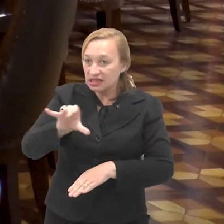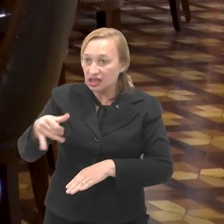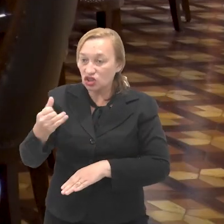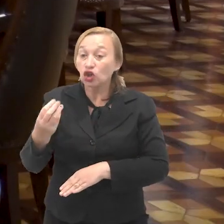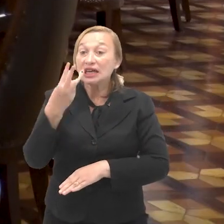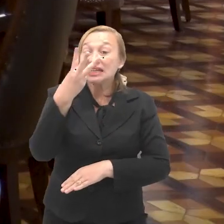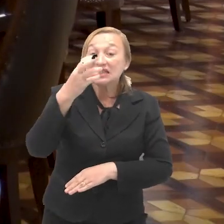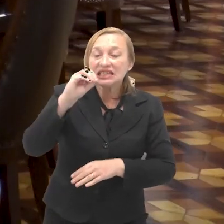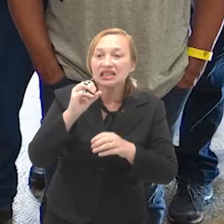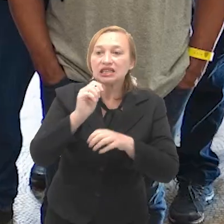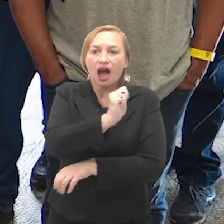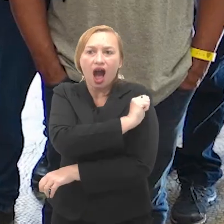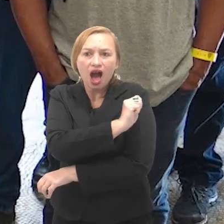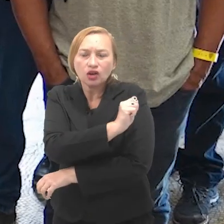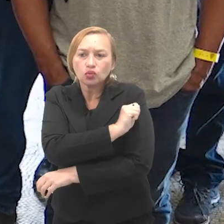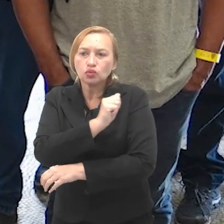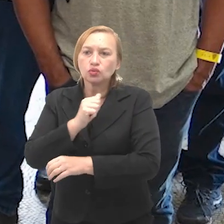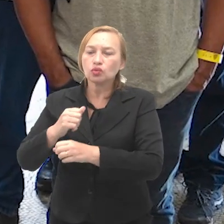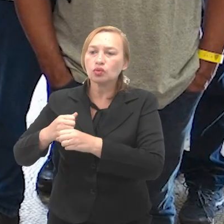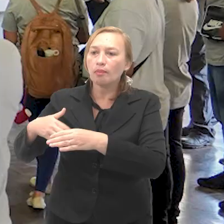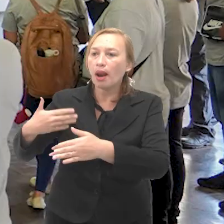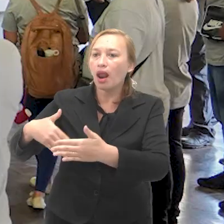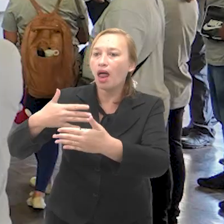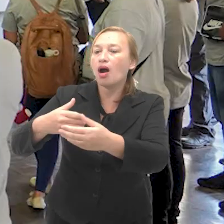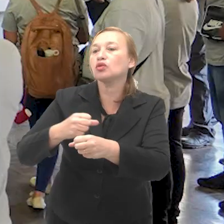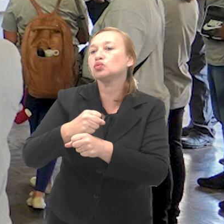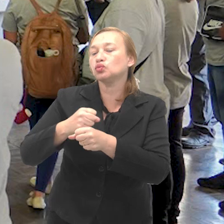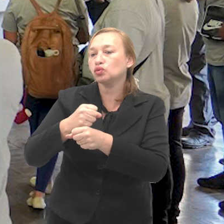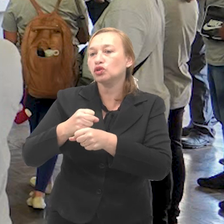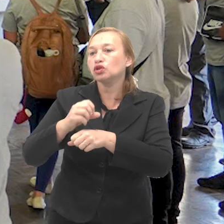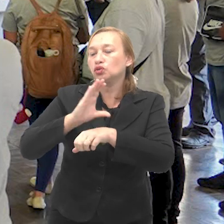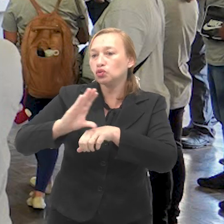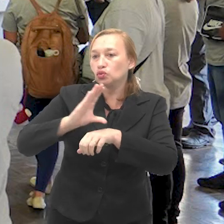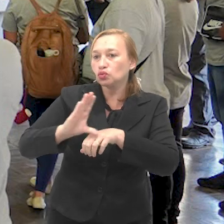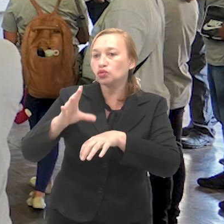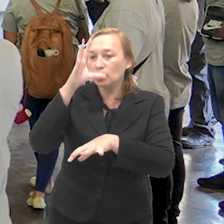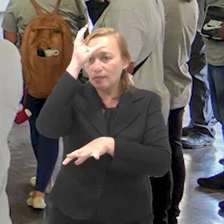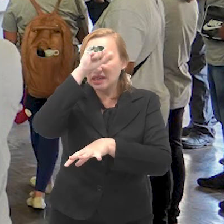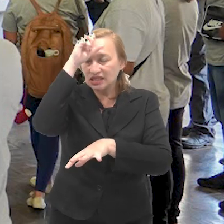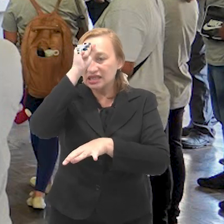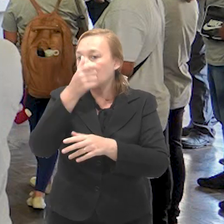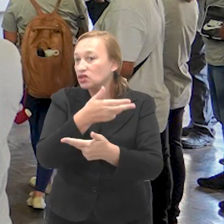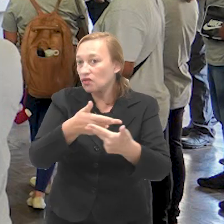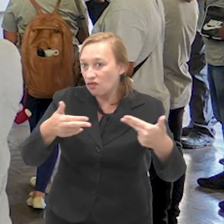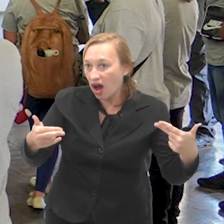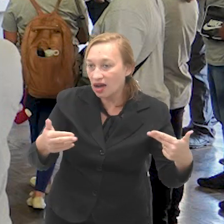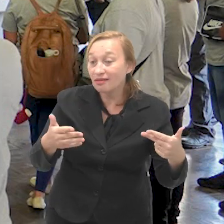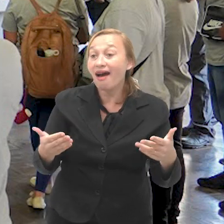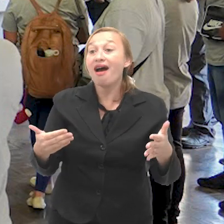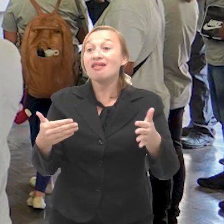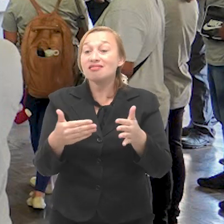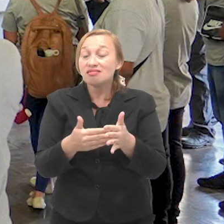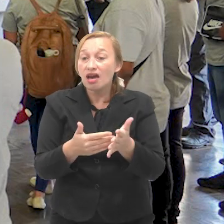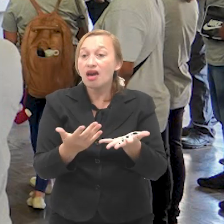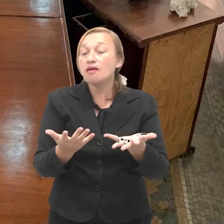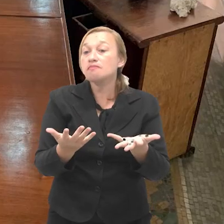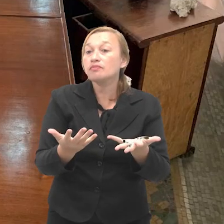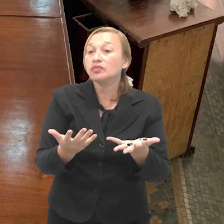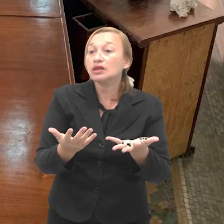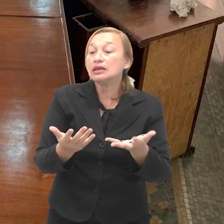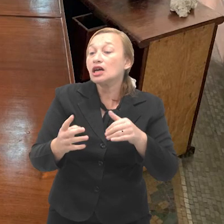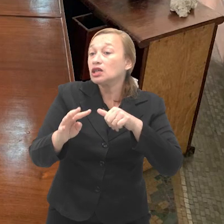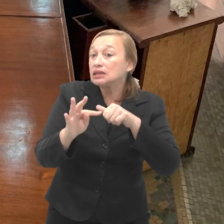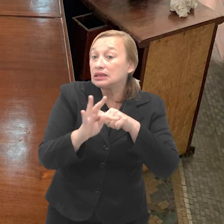da CCJ. Teve 30 alunos que ao longo do curso fizeram várias aprendizagens, até que